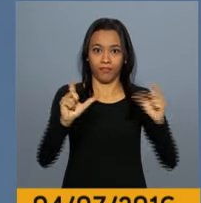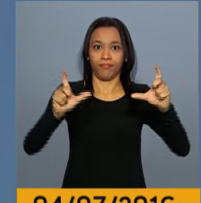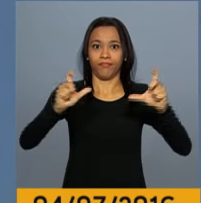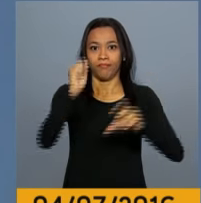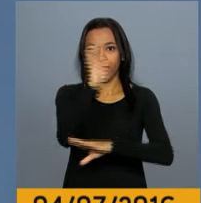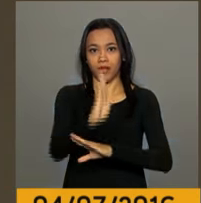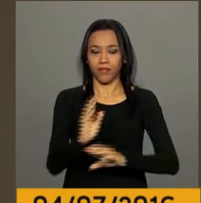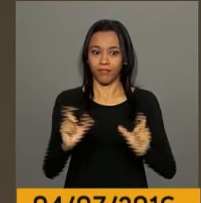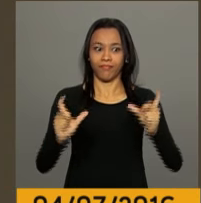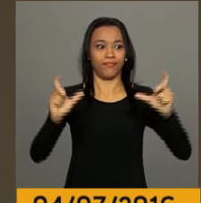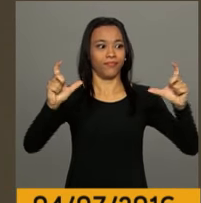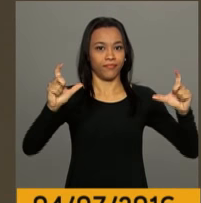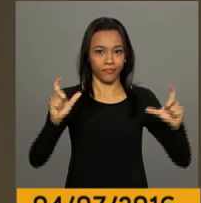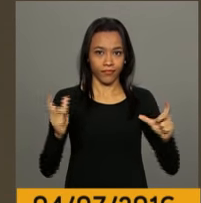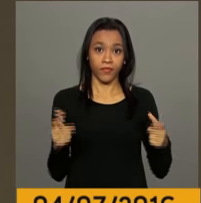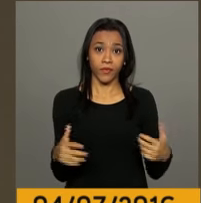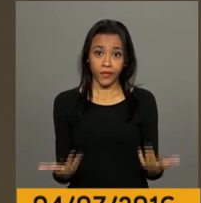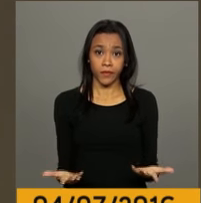Então,